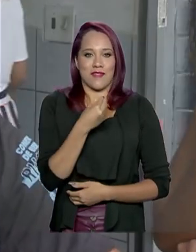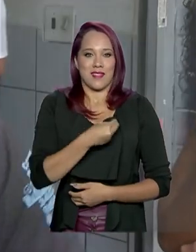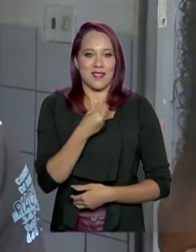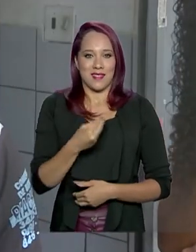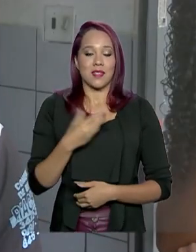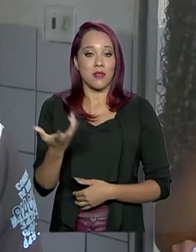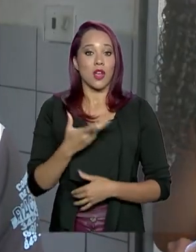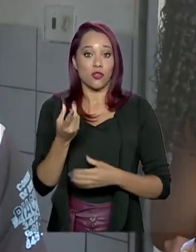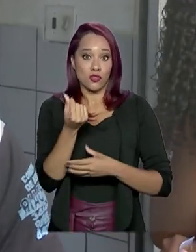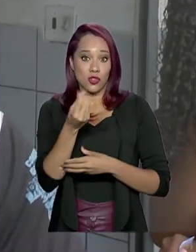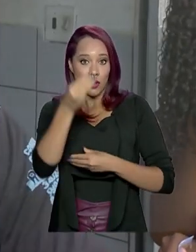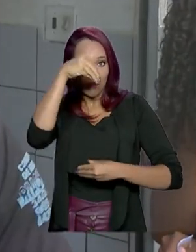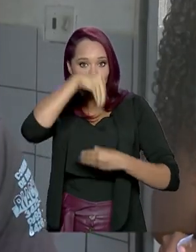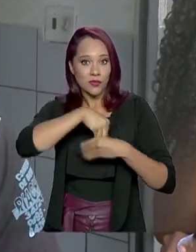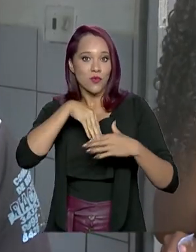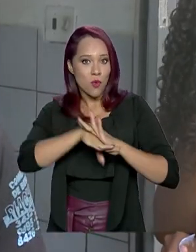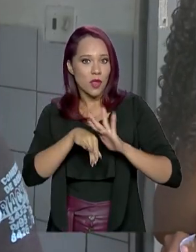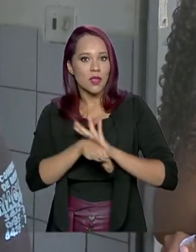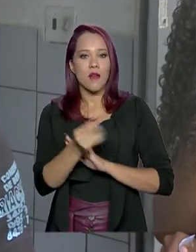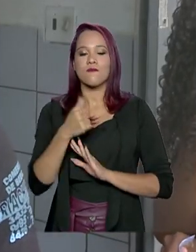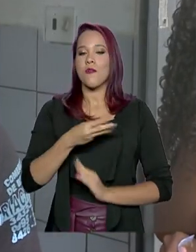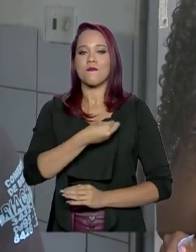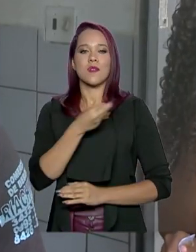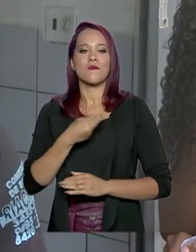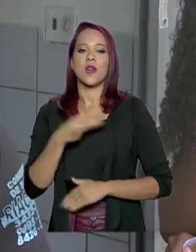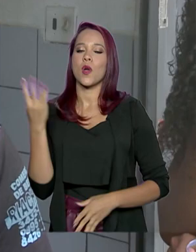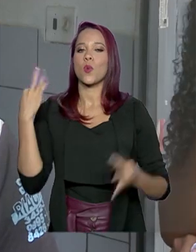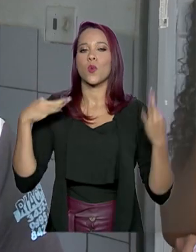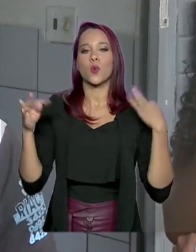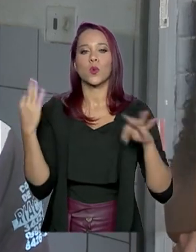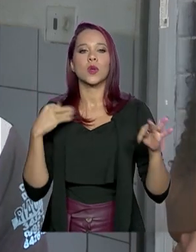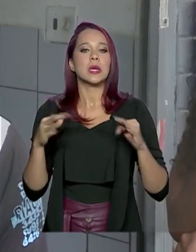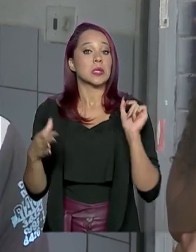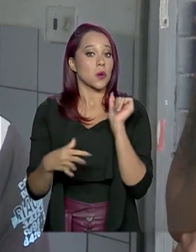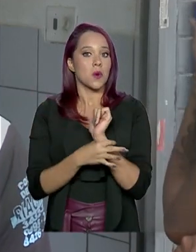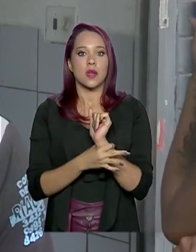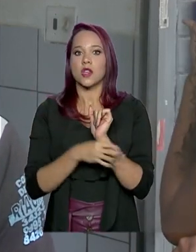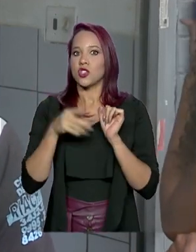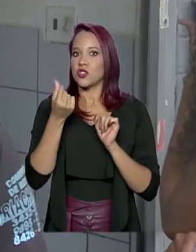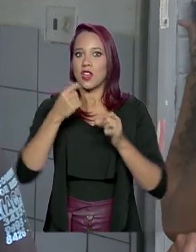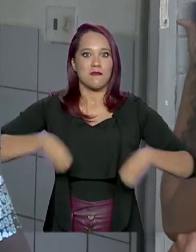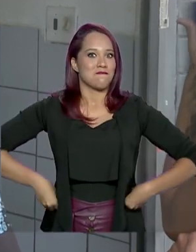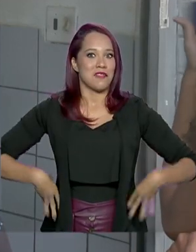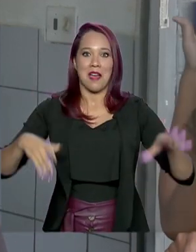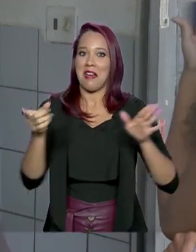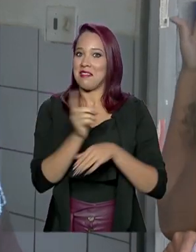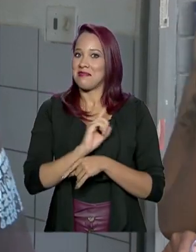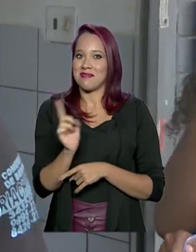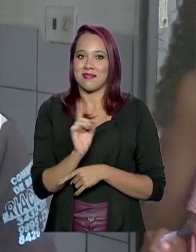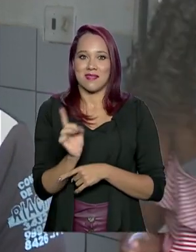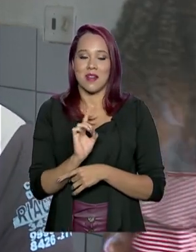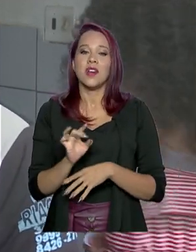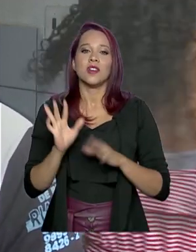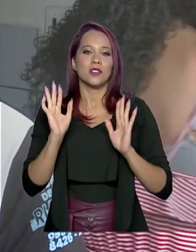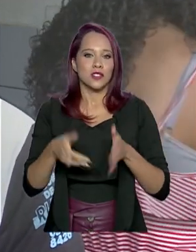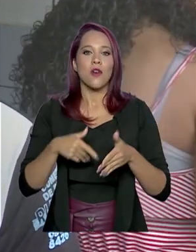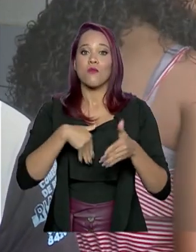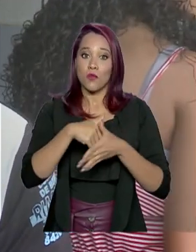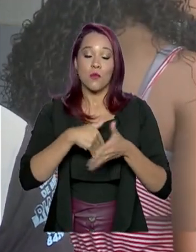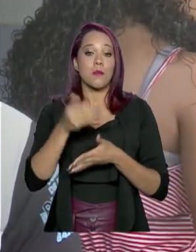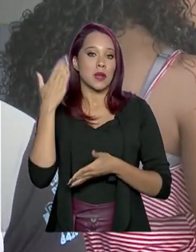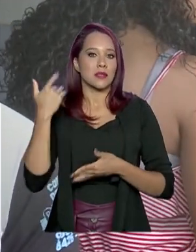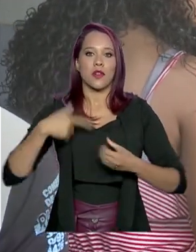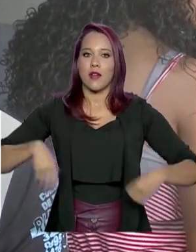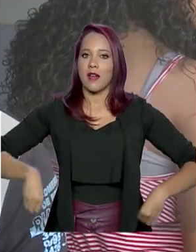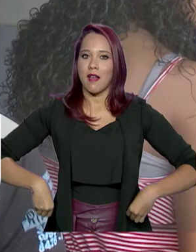vou deixar o dinheiro aplicado e volver não vou curtir agora com segurança não vou jogar dinheiro fora mágica eu jogo futebol né